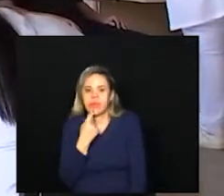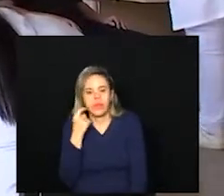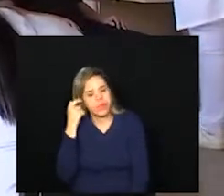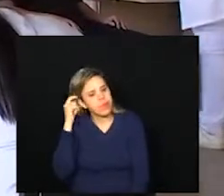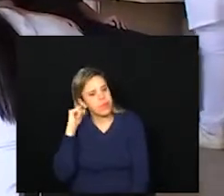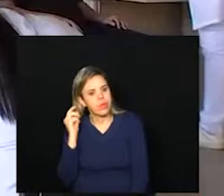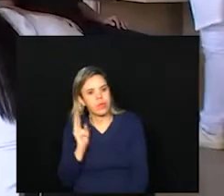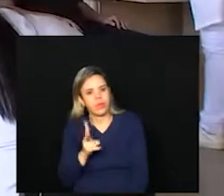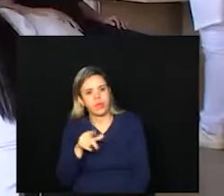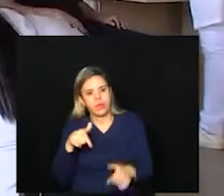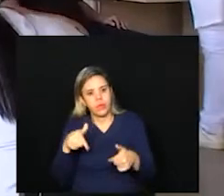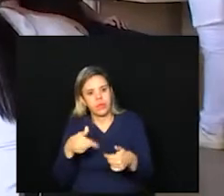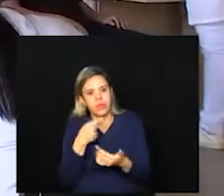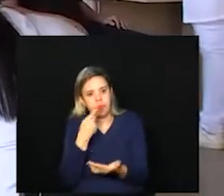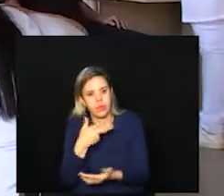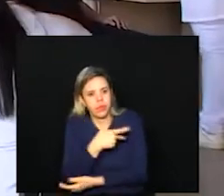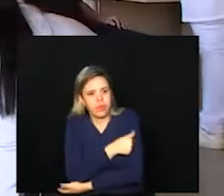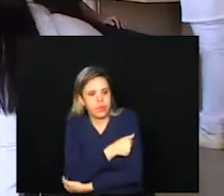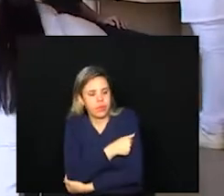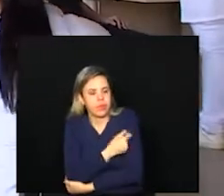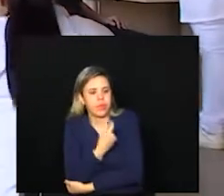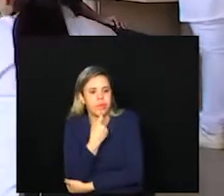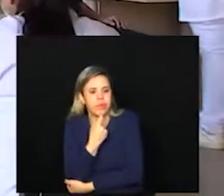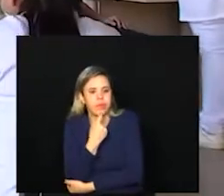a gente sempre reforça aqui, né? O